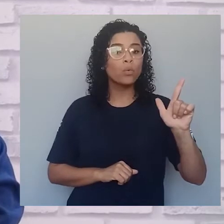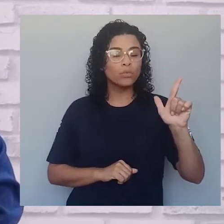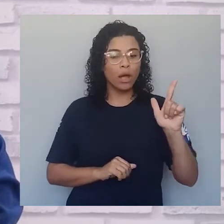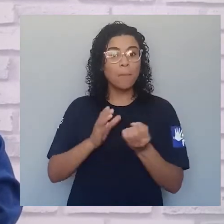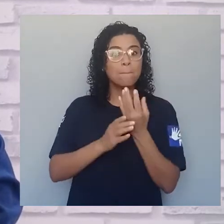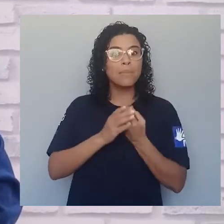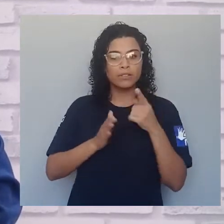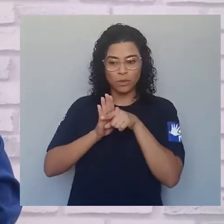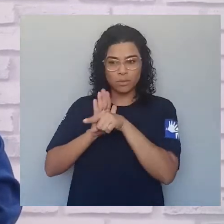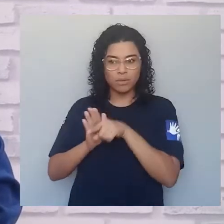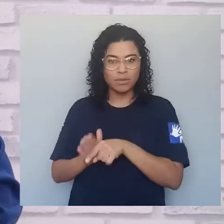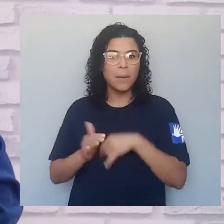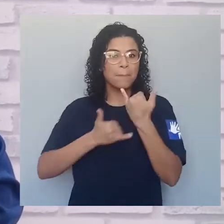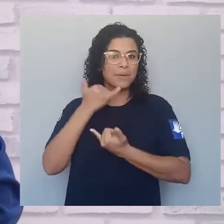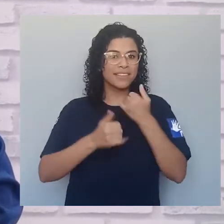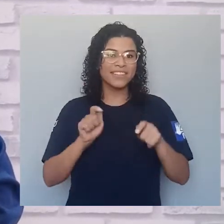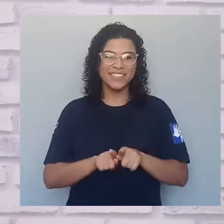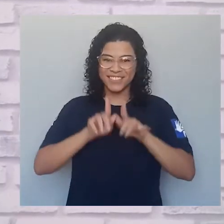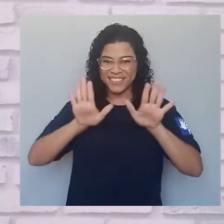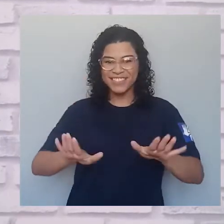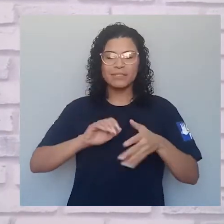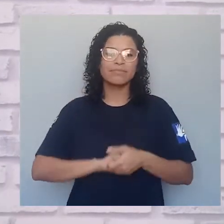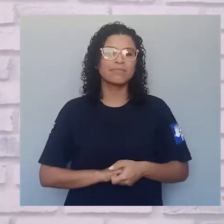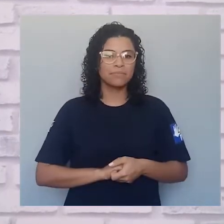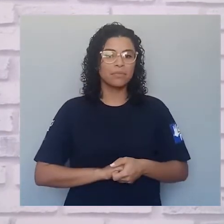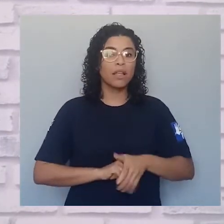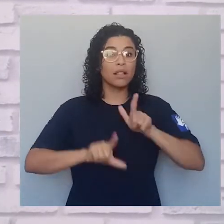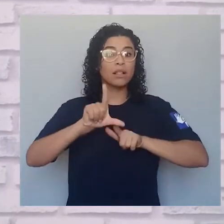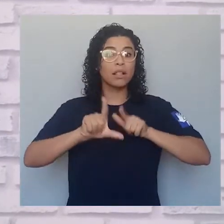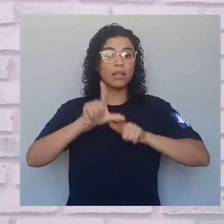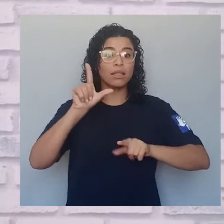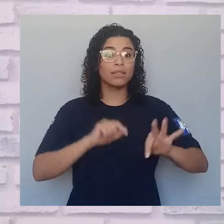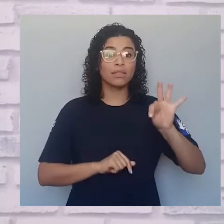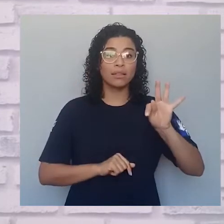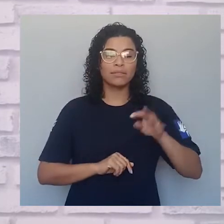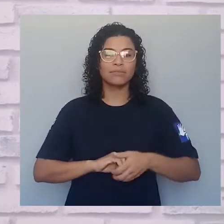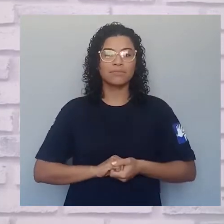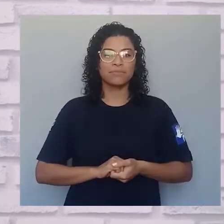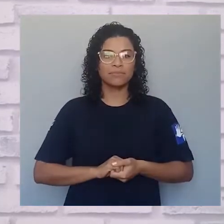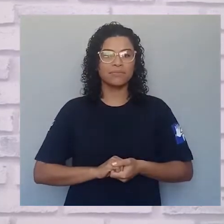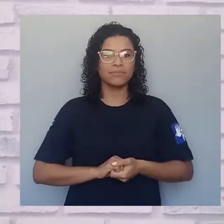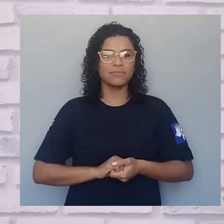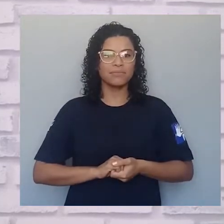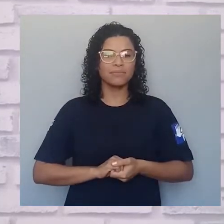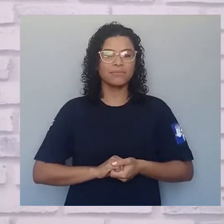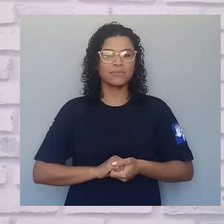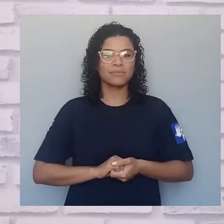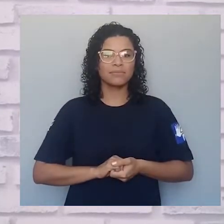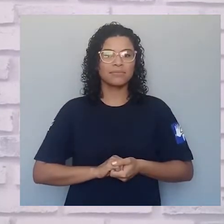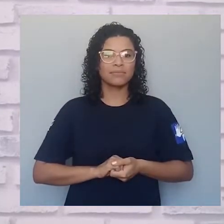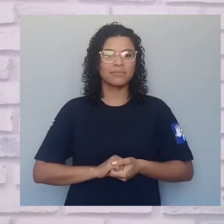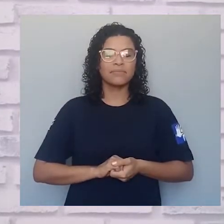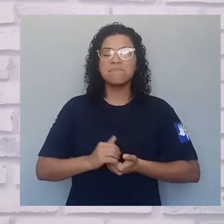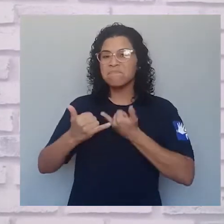nossa pesquisa sobre as brincadeiras guarulhenses. Com a letra T apareceu uma brincadeira que